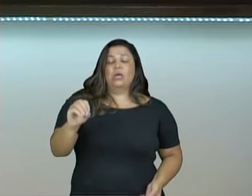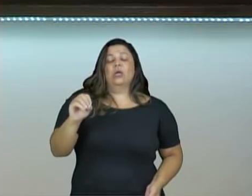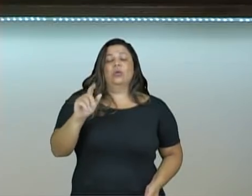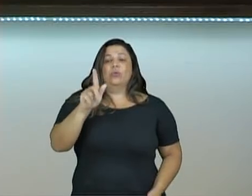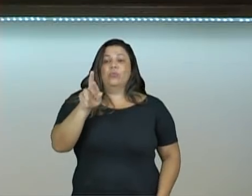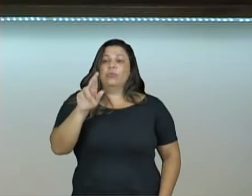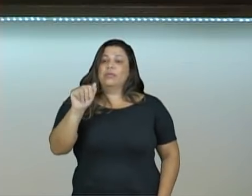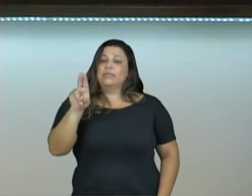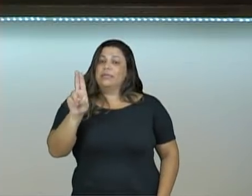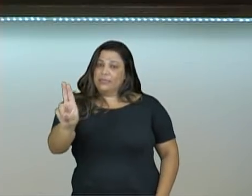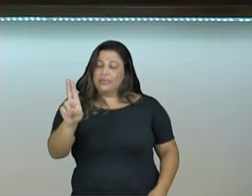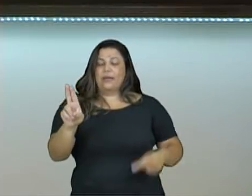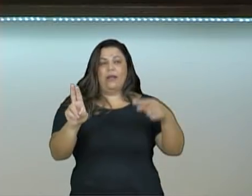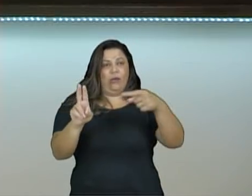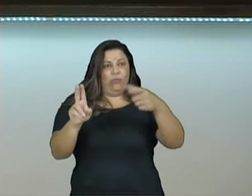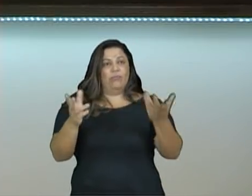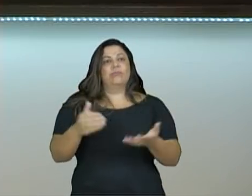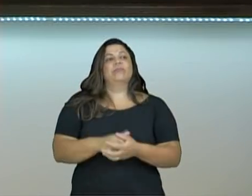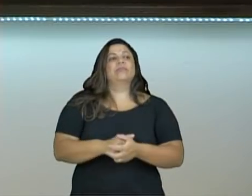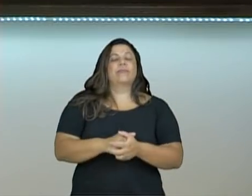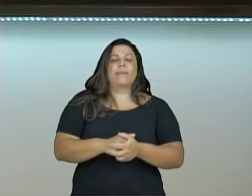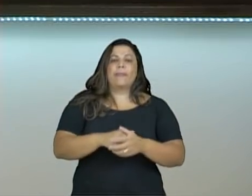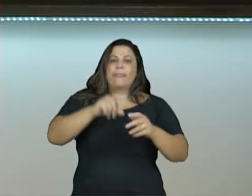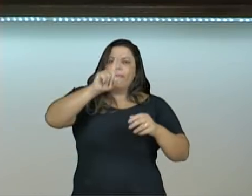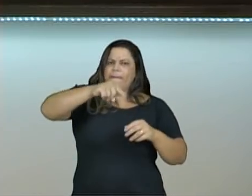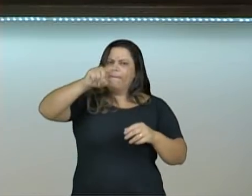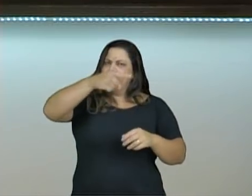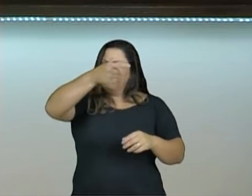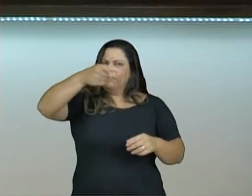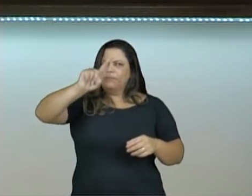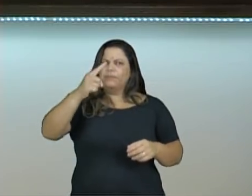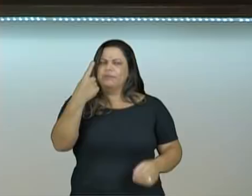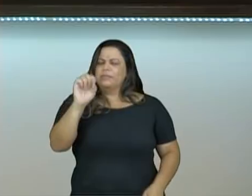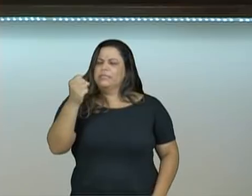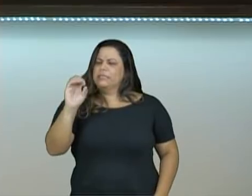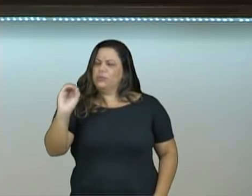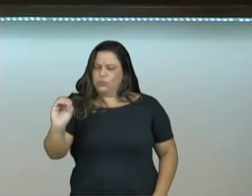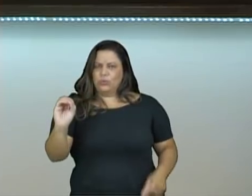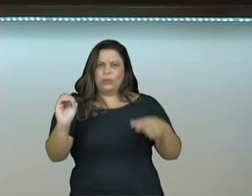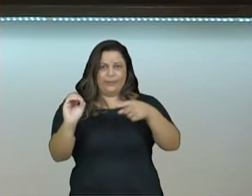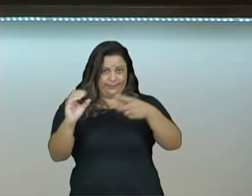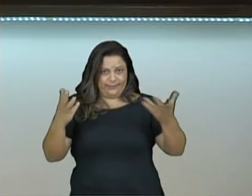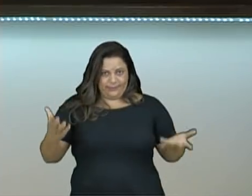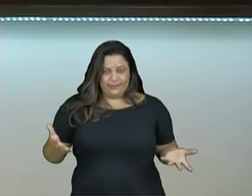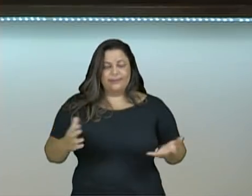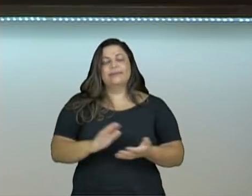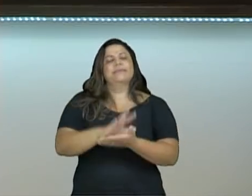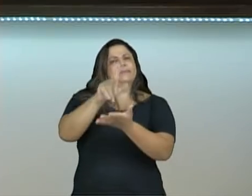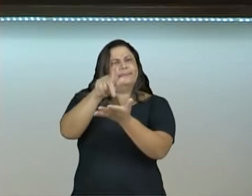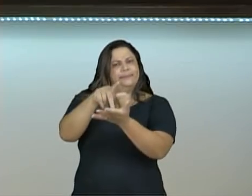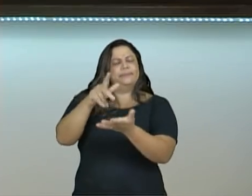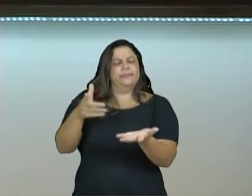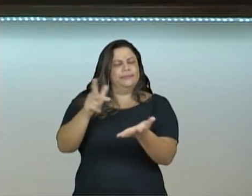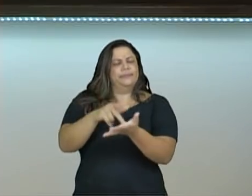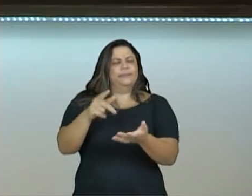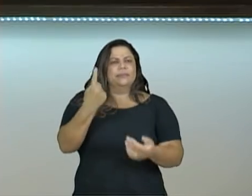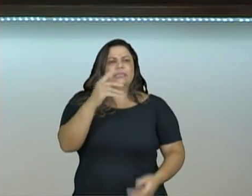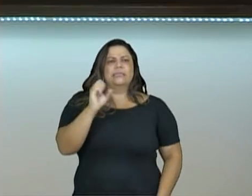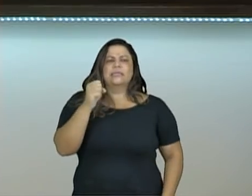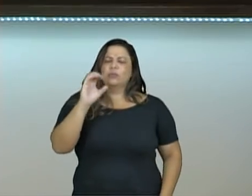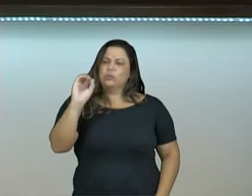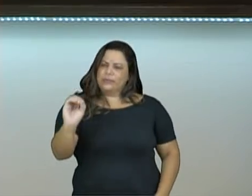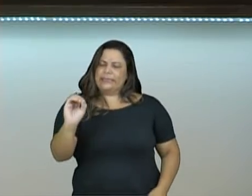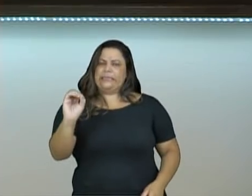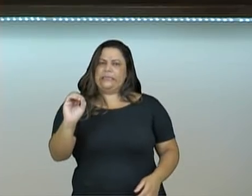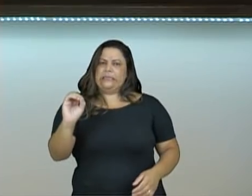lugar do π, a gente substitui por 180, porque é essa igualdade que nós temos como verdadeira, né? De que 180 graus